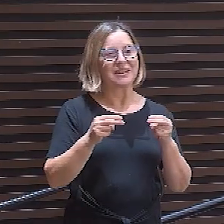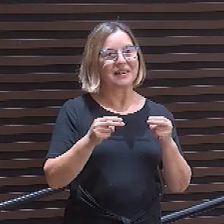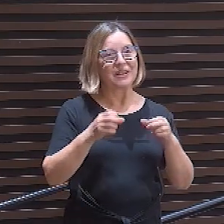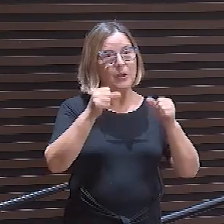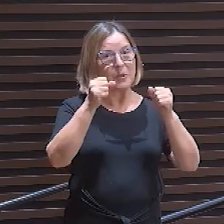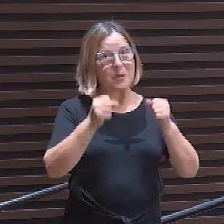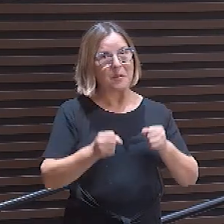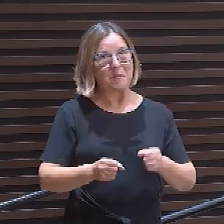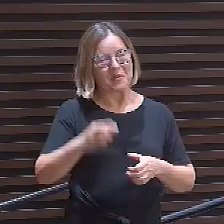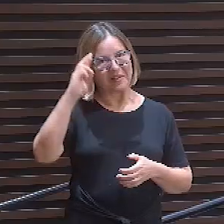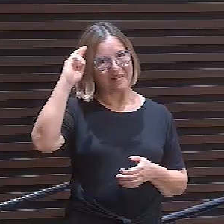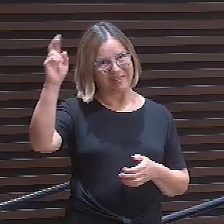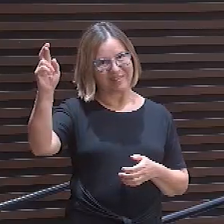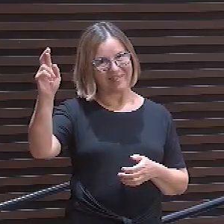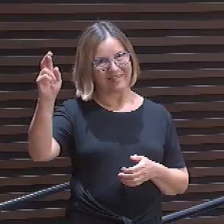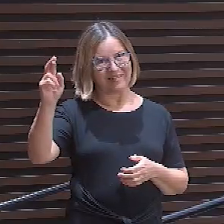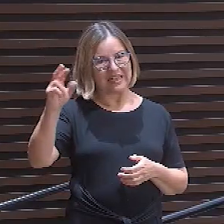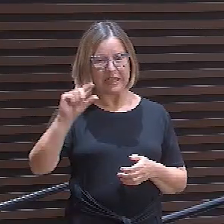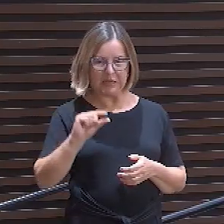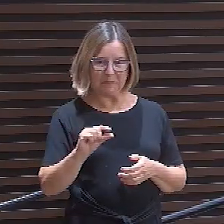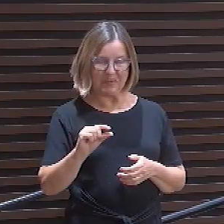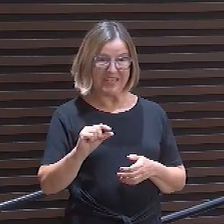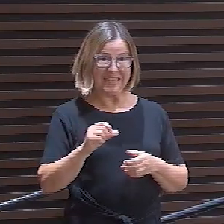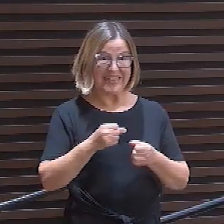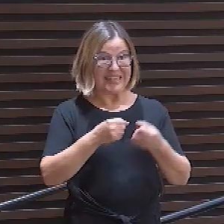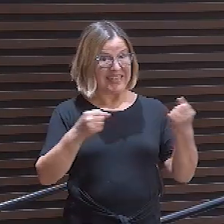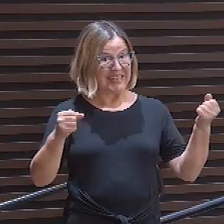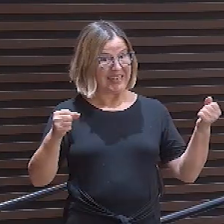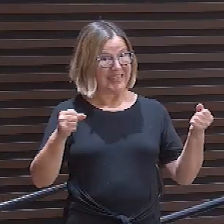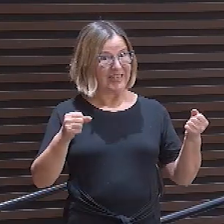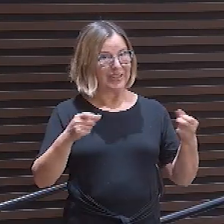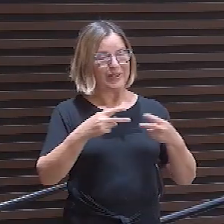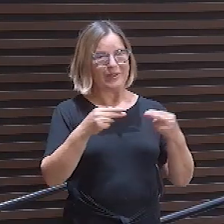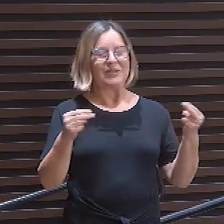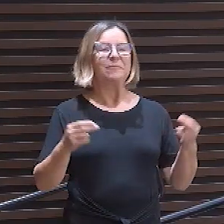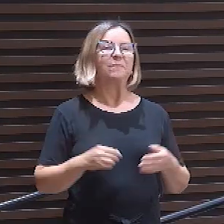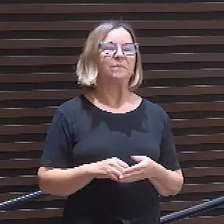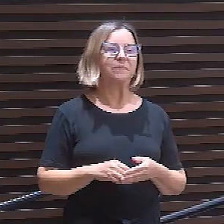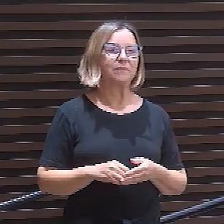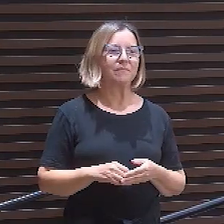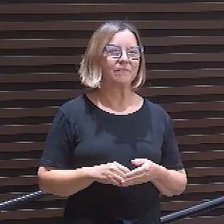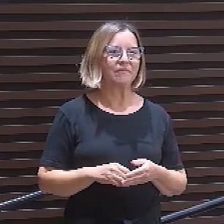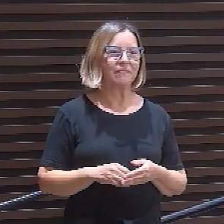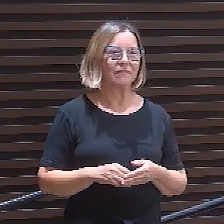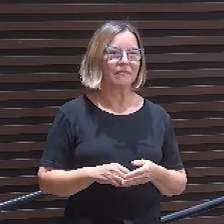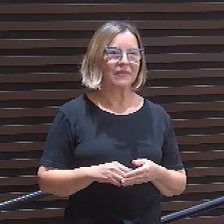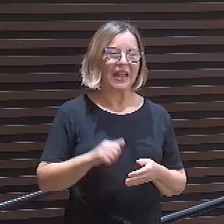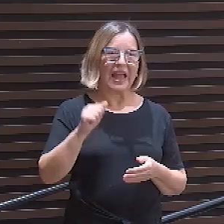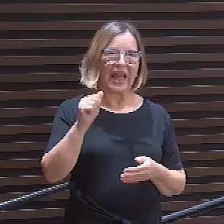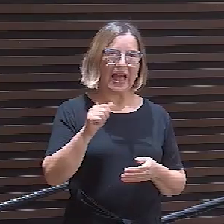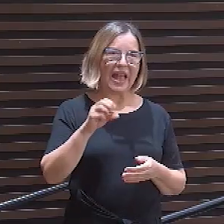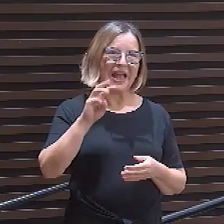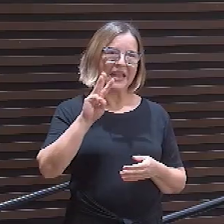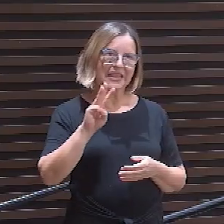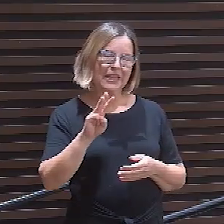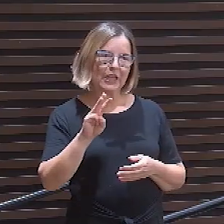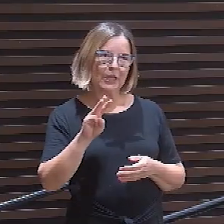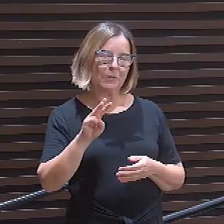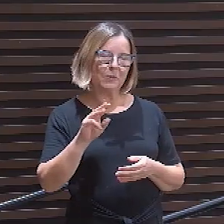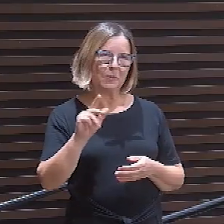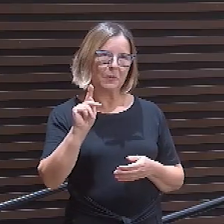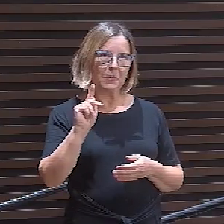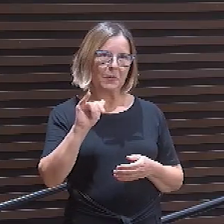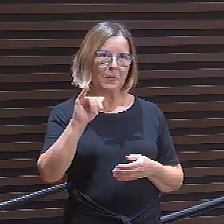A.W. Pink, meu irmão, meu teólogo de cabeceira, ele disse, a fé